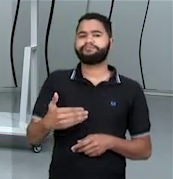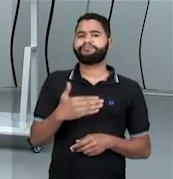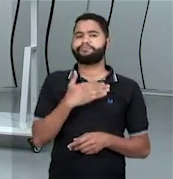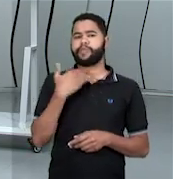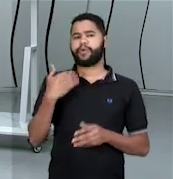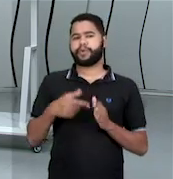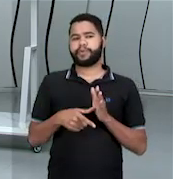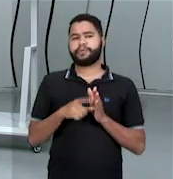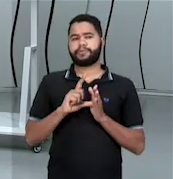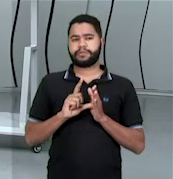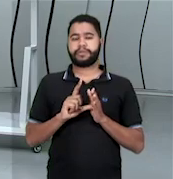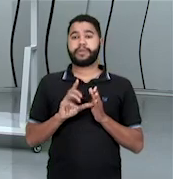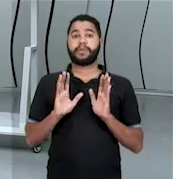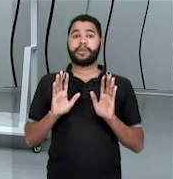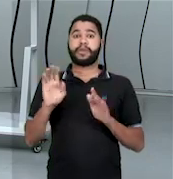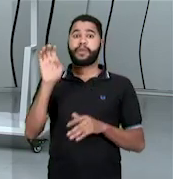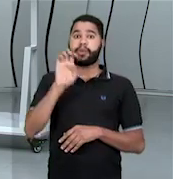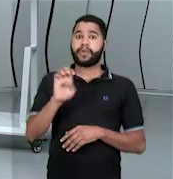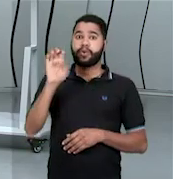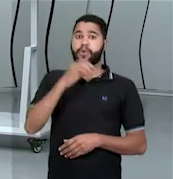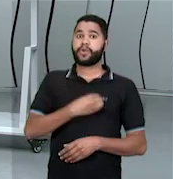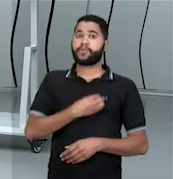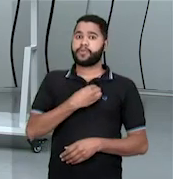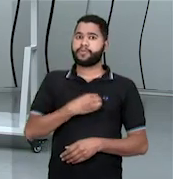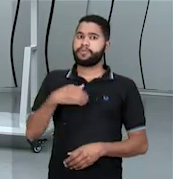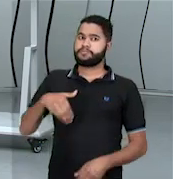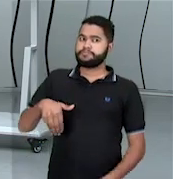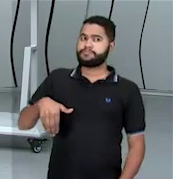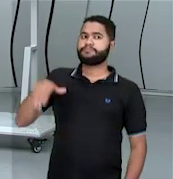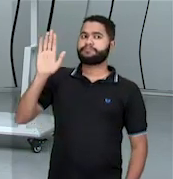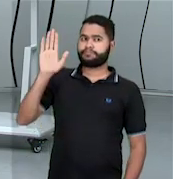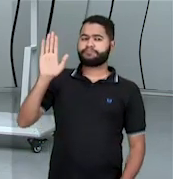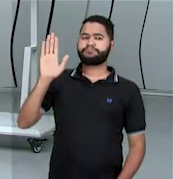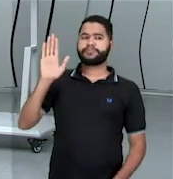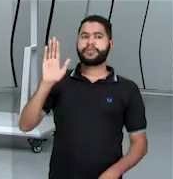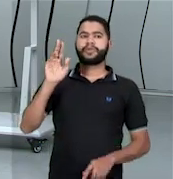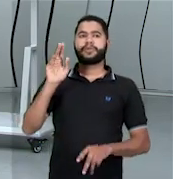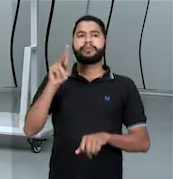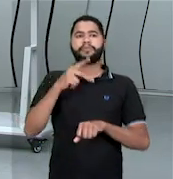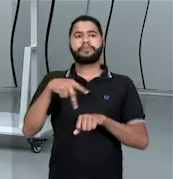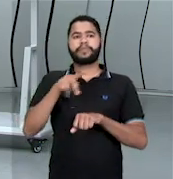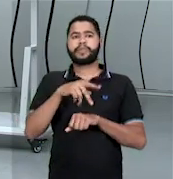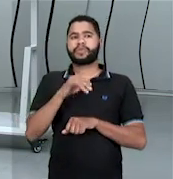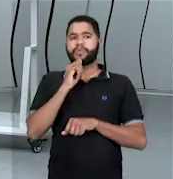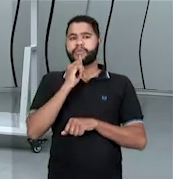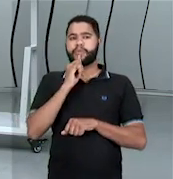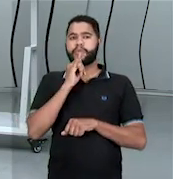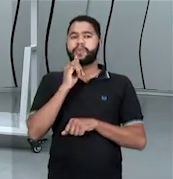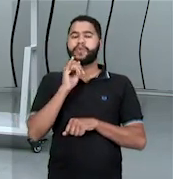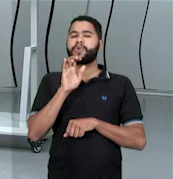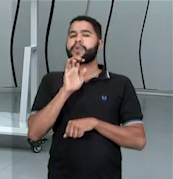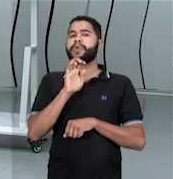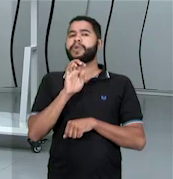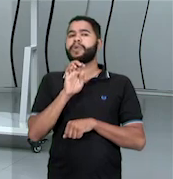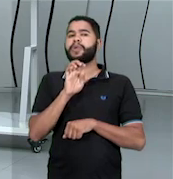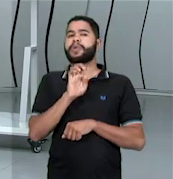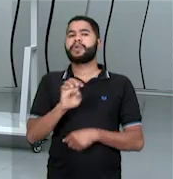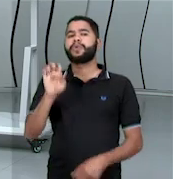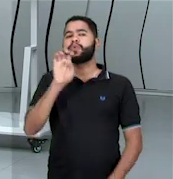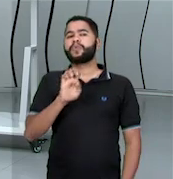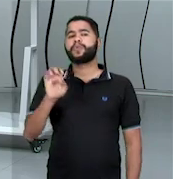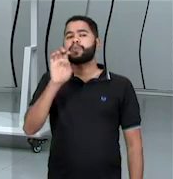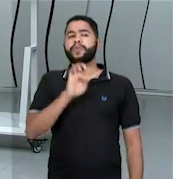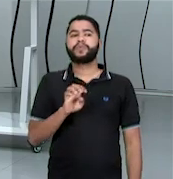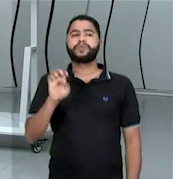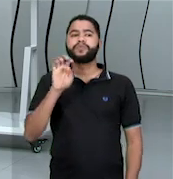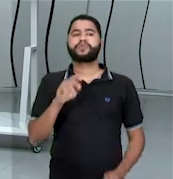da Europa, onde a tendência da população viver cada vez mais. Então, você tem países aí, por exemplo, europeus, que a expectativa de